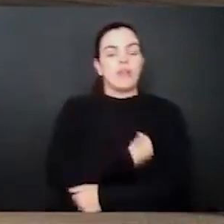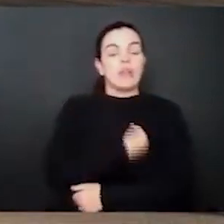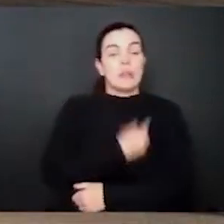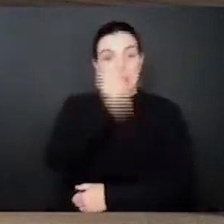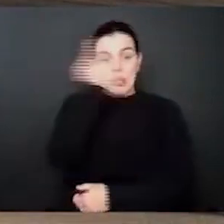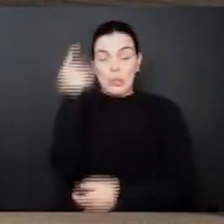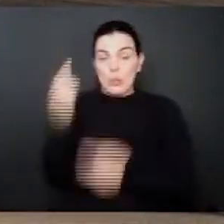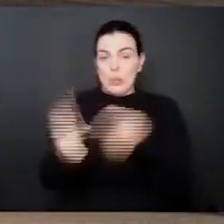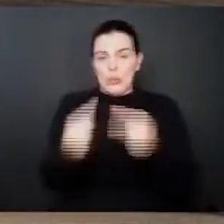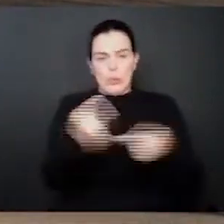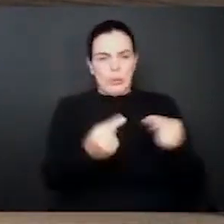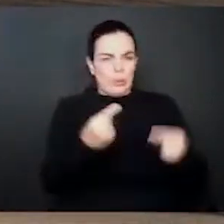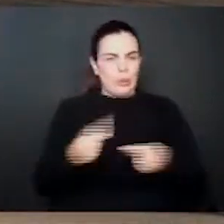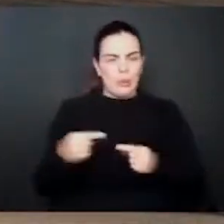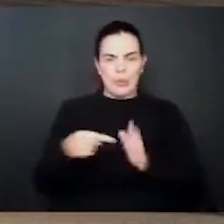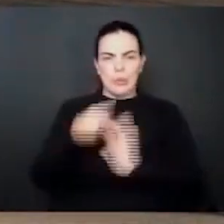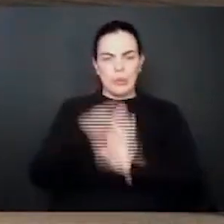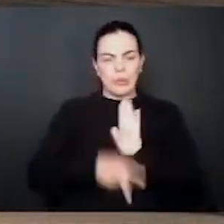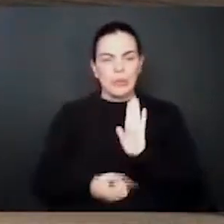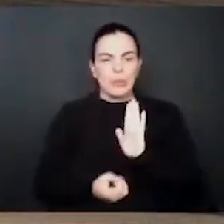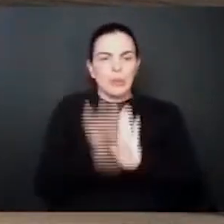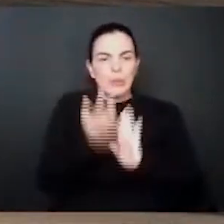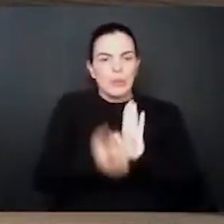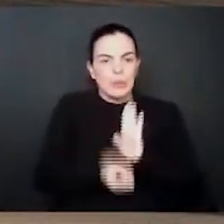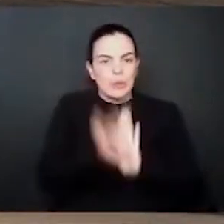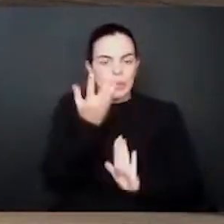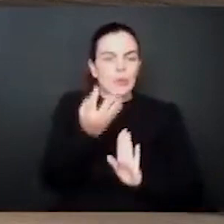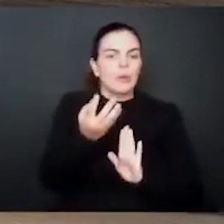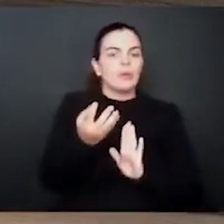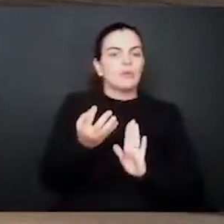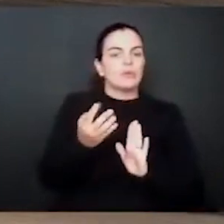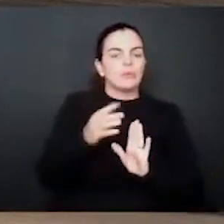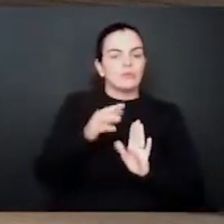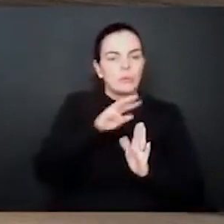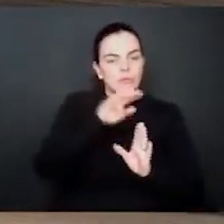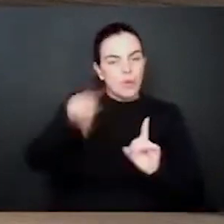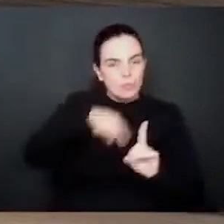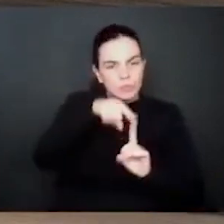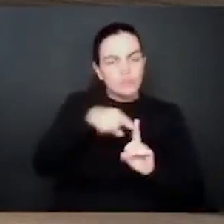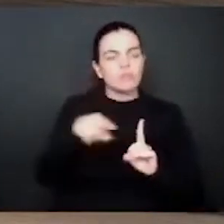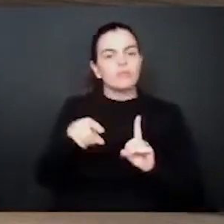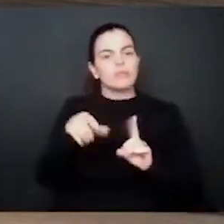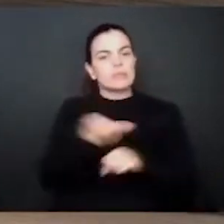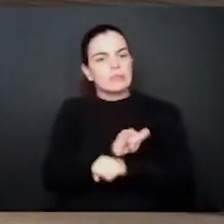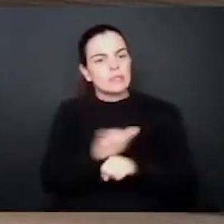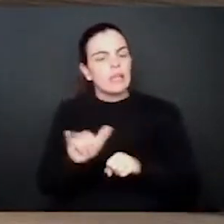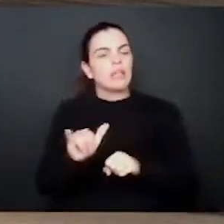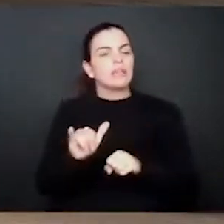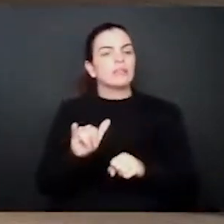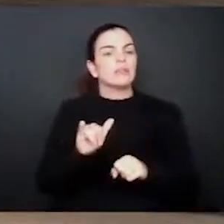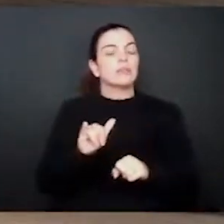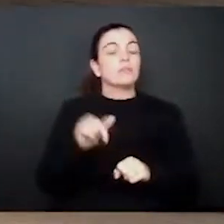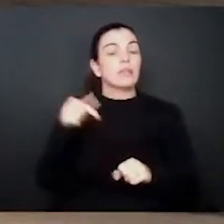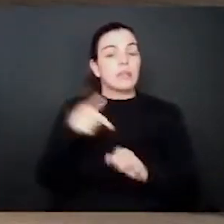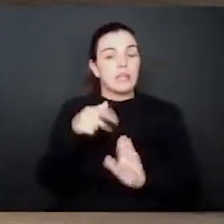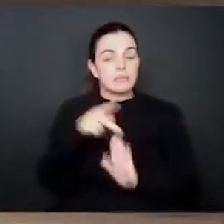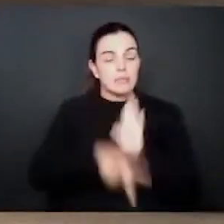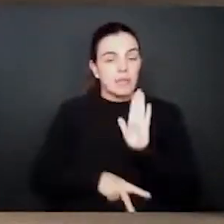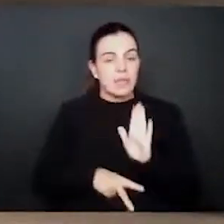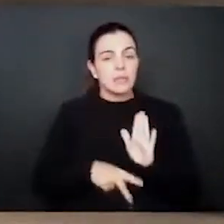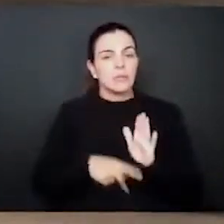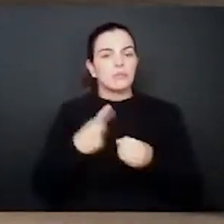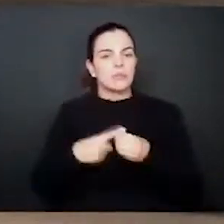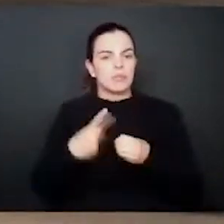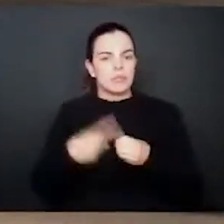trabalharam, desenvolveram junto as ações, as metas para esse plano municipal da primeira infância no nosso município. Eu